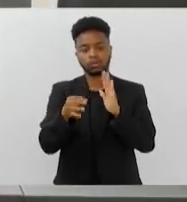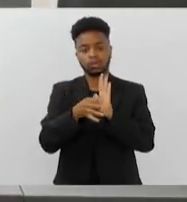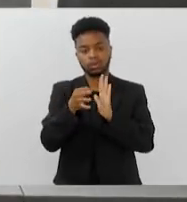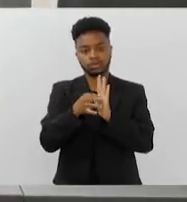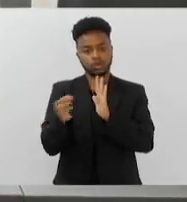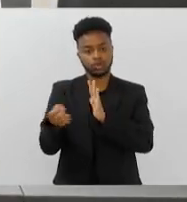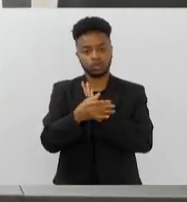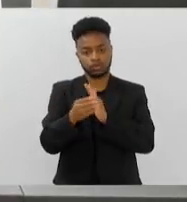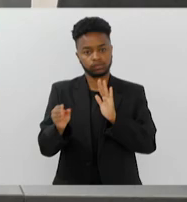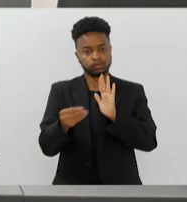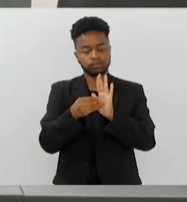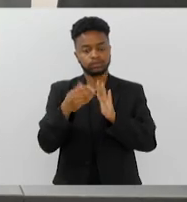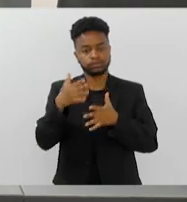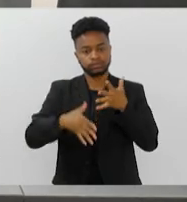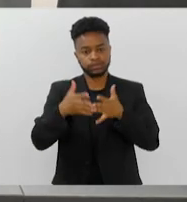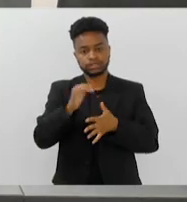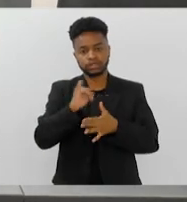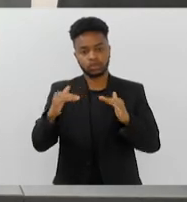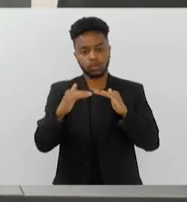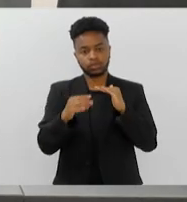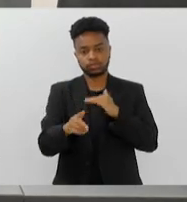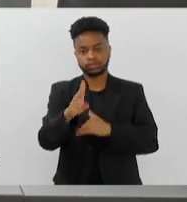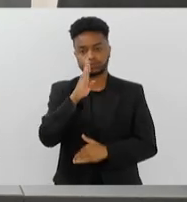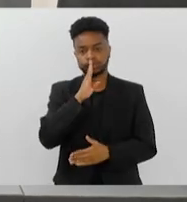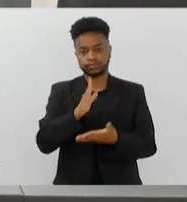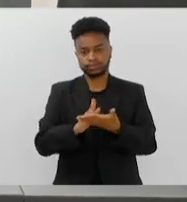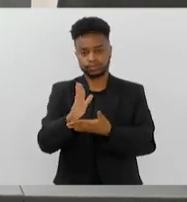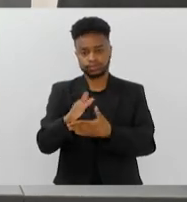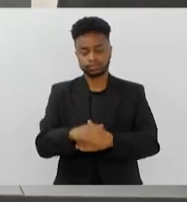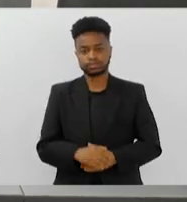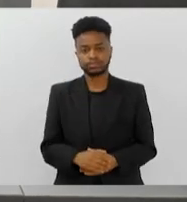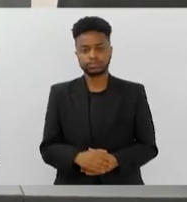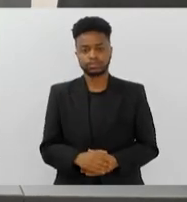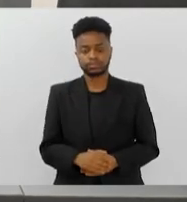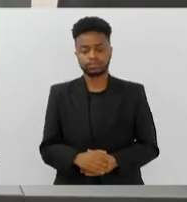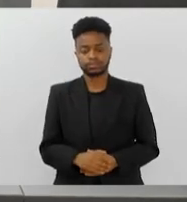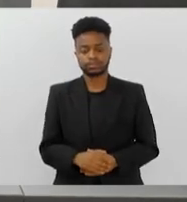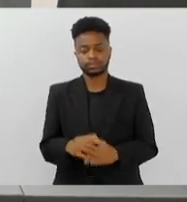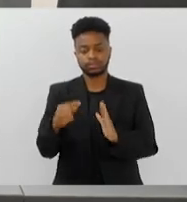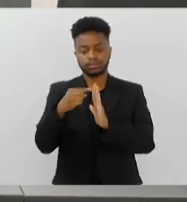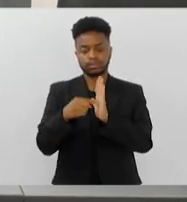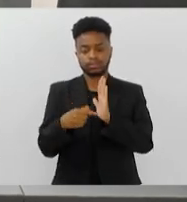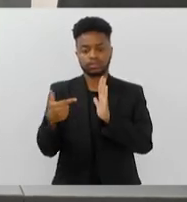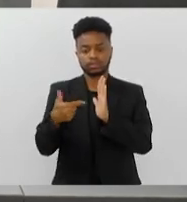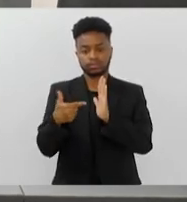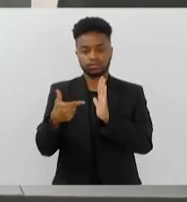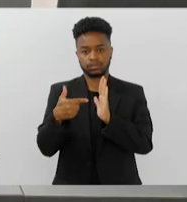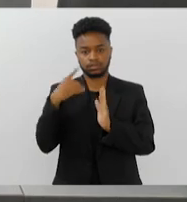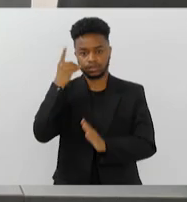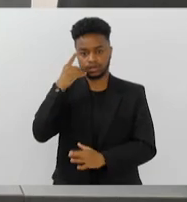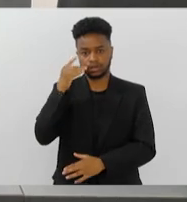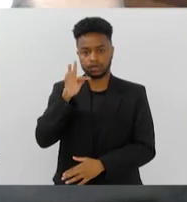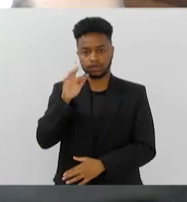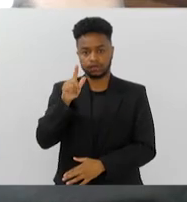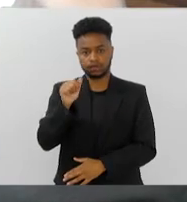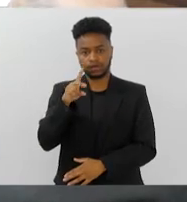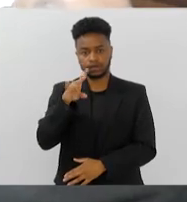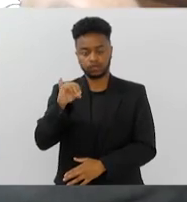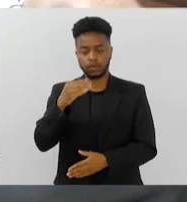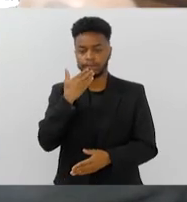prejudicabilidade. Senhores que aprovam, permaneçam como estão, aprovada, está prejudicada a matéria. O 22, o deputado Serafim me pediu que